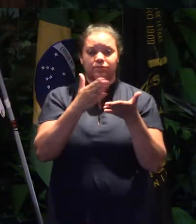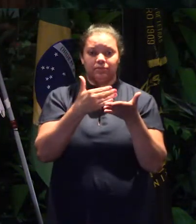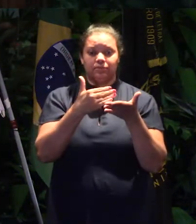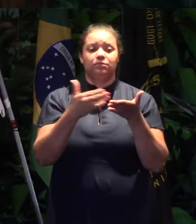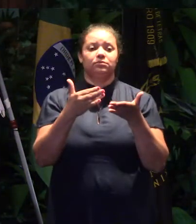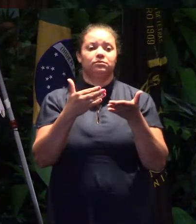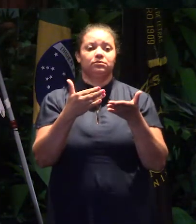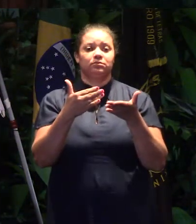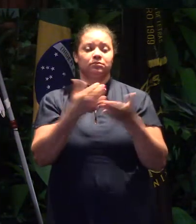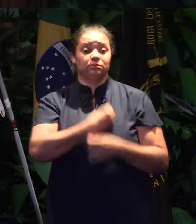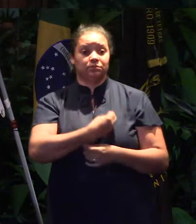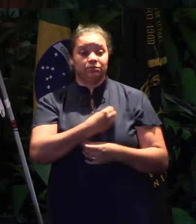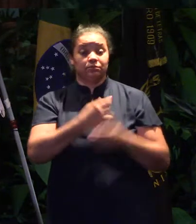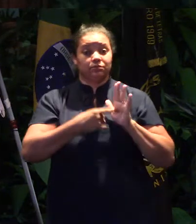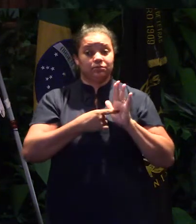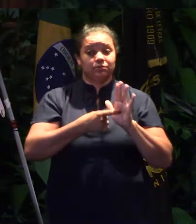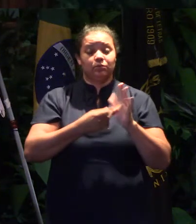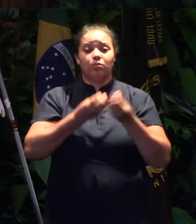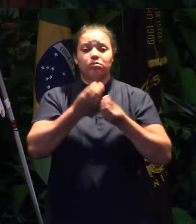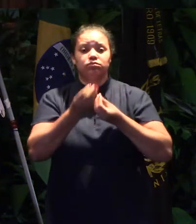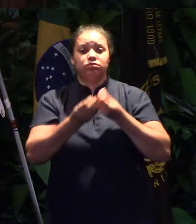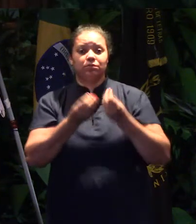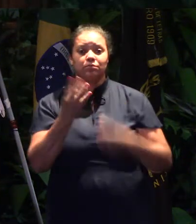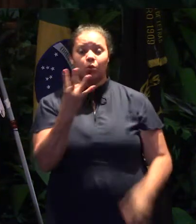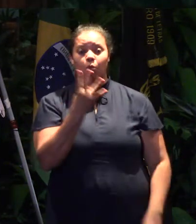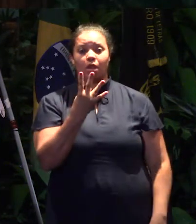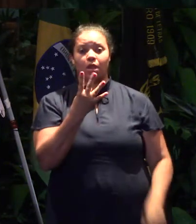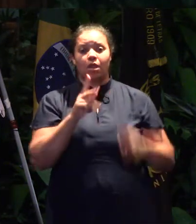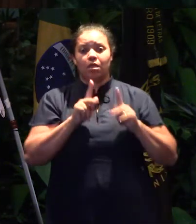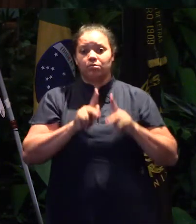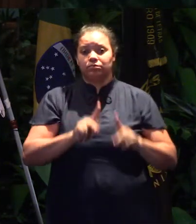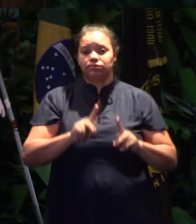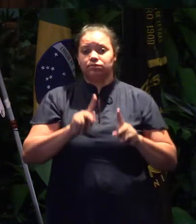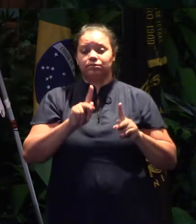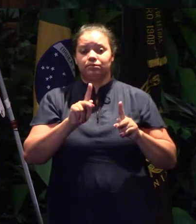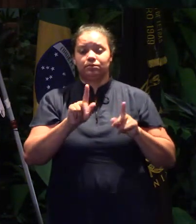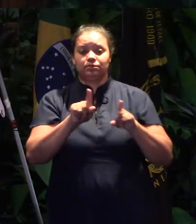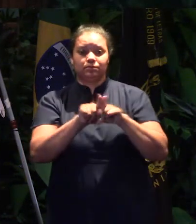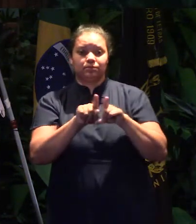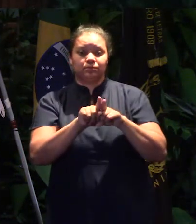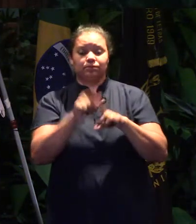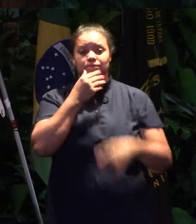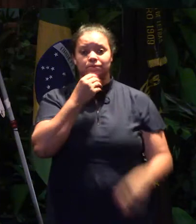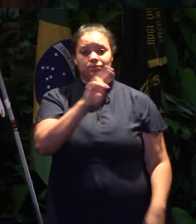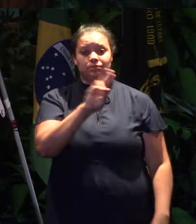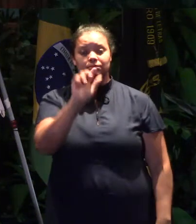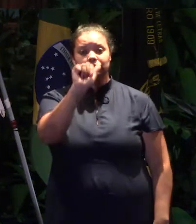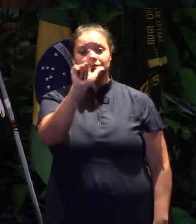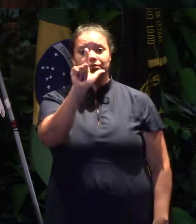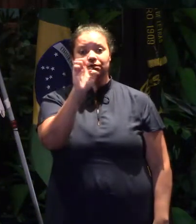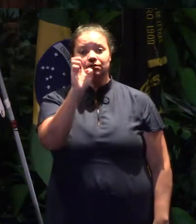a nossa editora. Nós quatro, somos quatro editores, Alencar Perdigão, que está aqui presente,